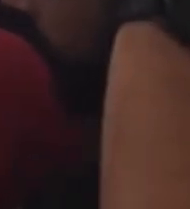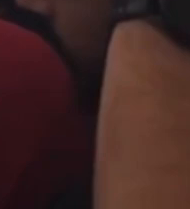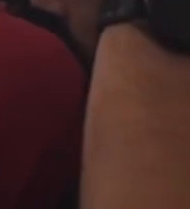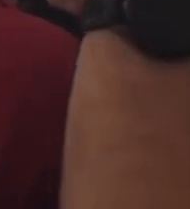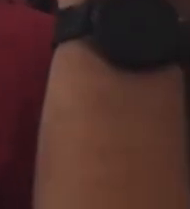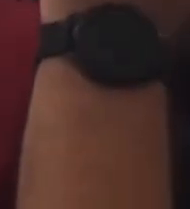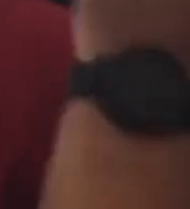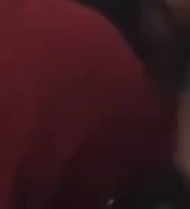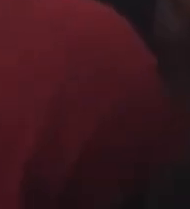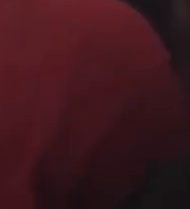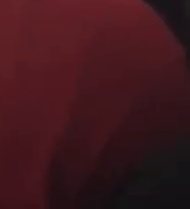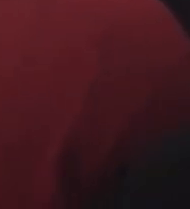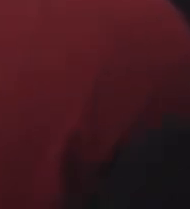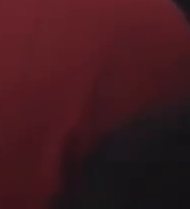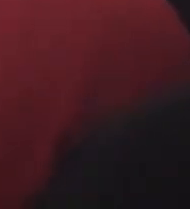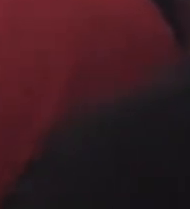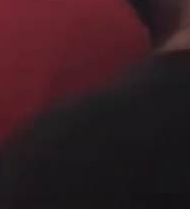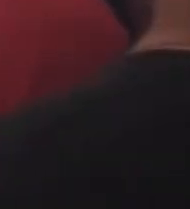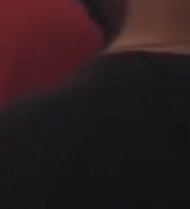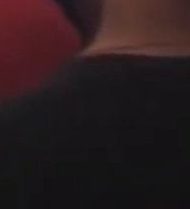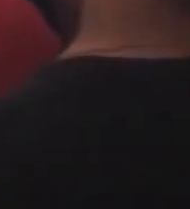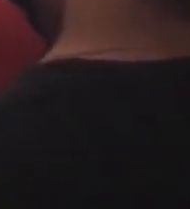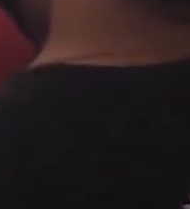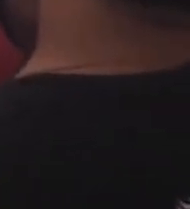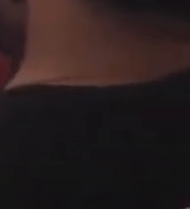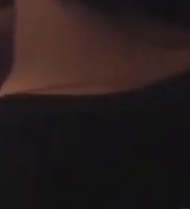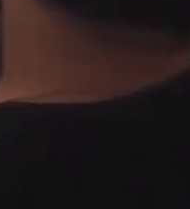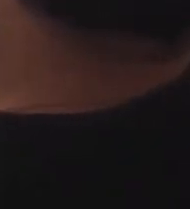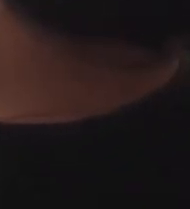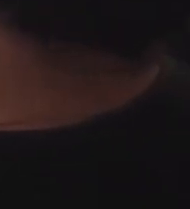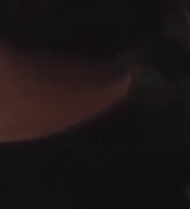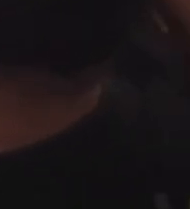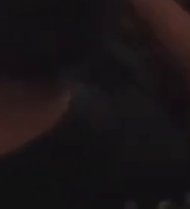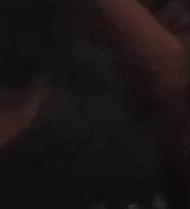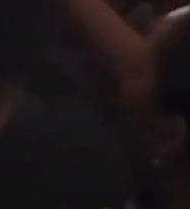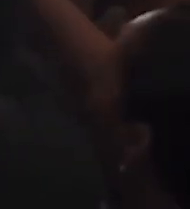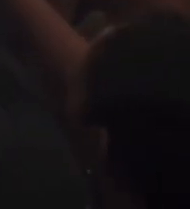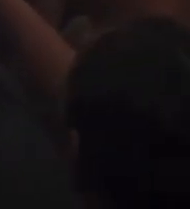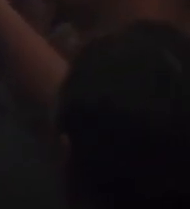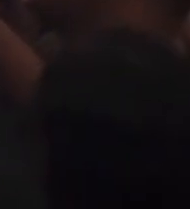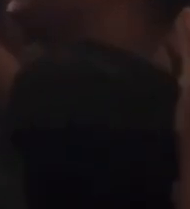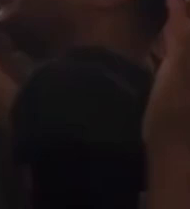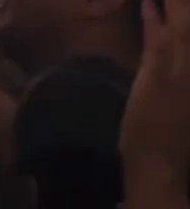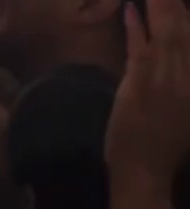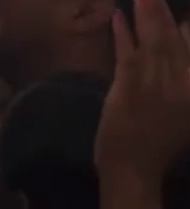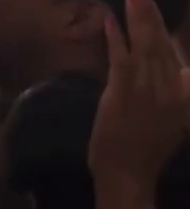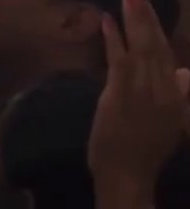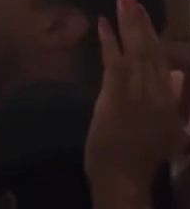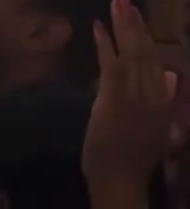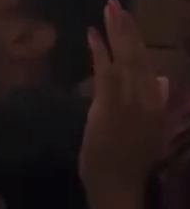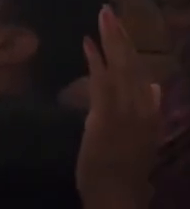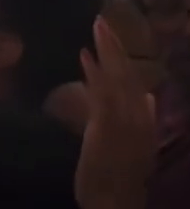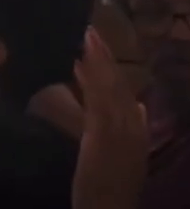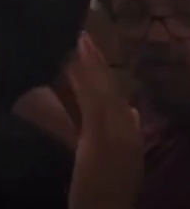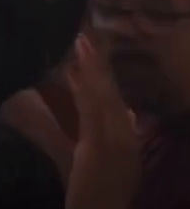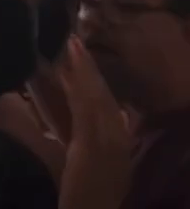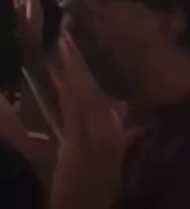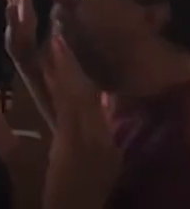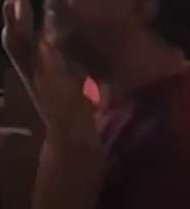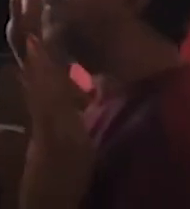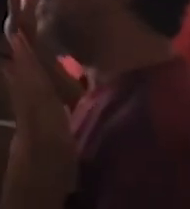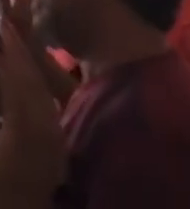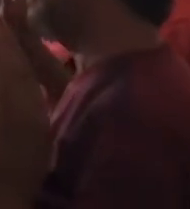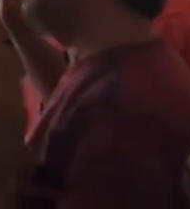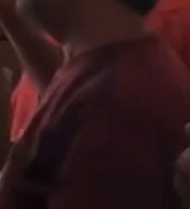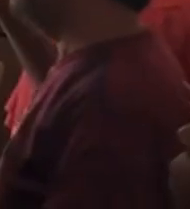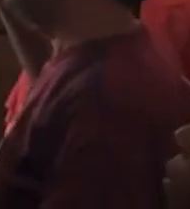na Arquidiocese do Rio de Janeiro, também primeiro grupo de oração do próprio estado do Rio de Janeiro, grupo de oração Água Viva no